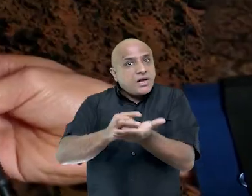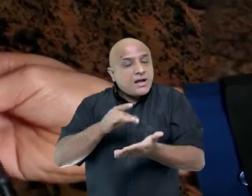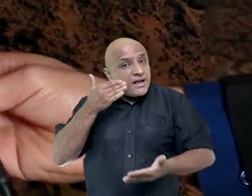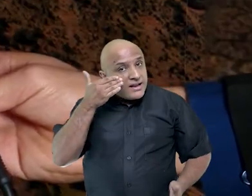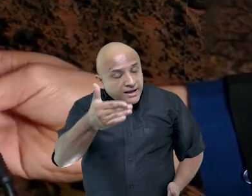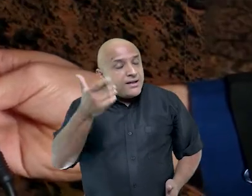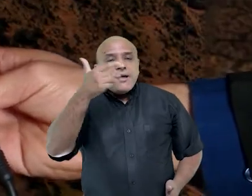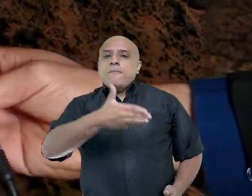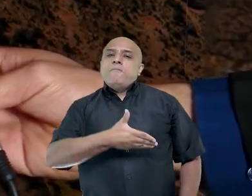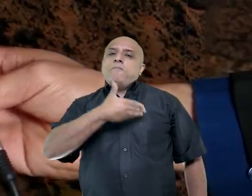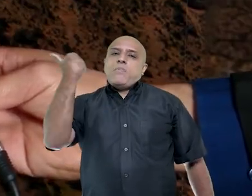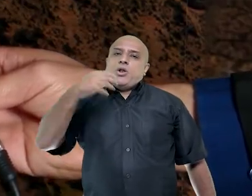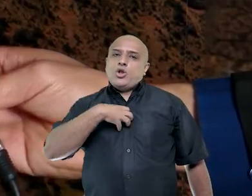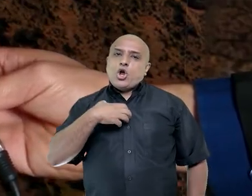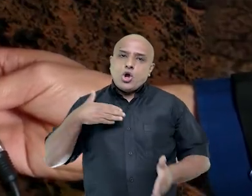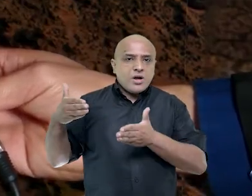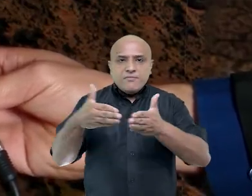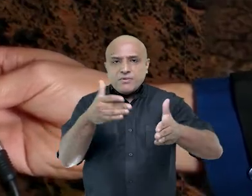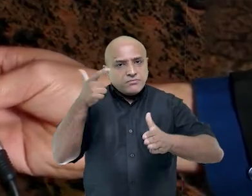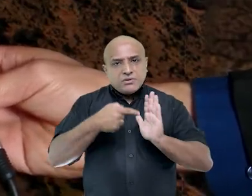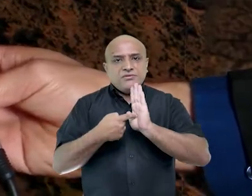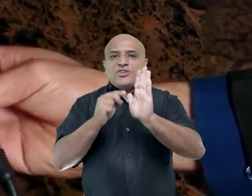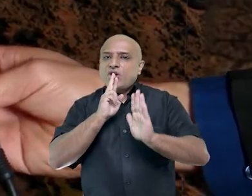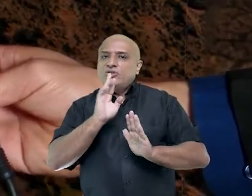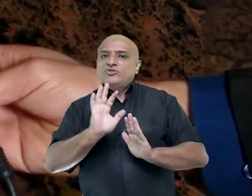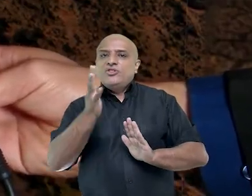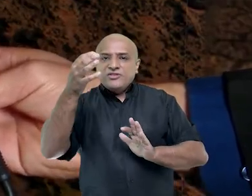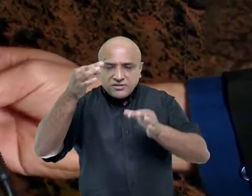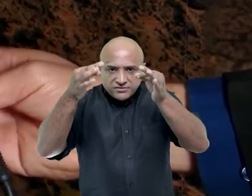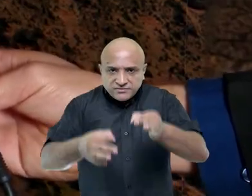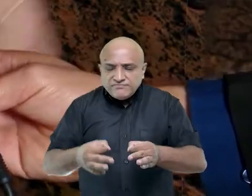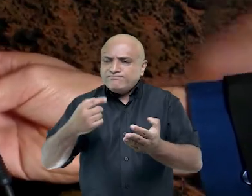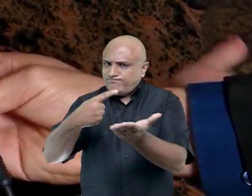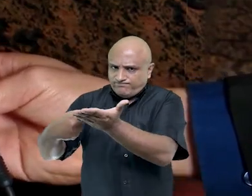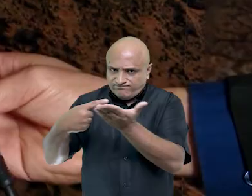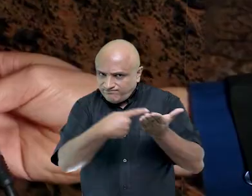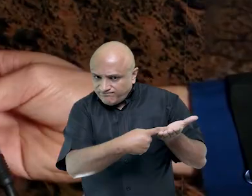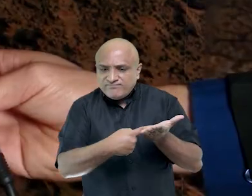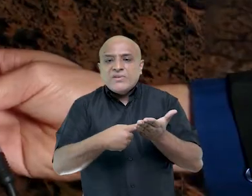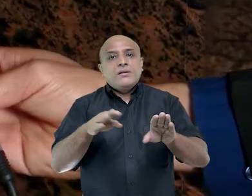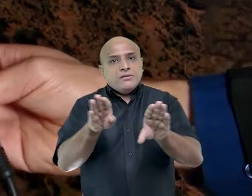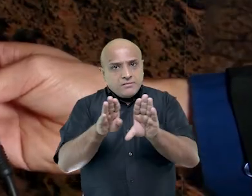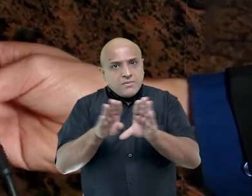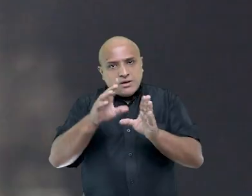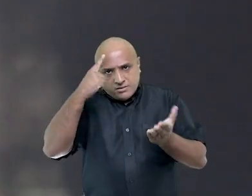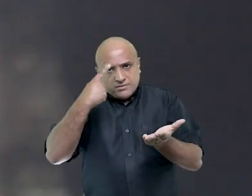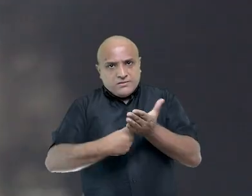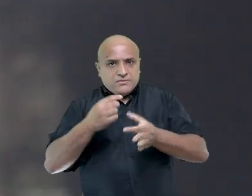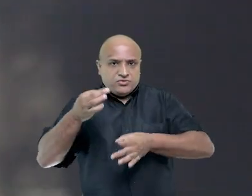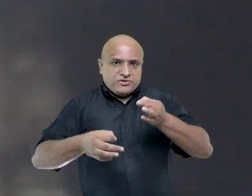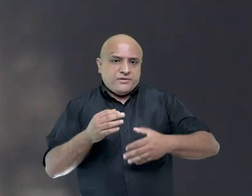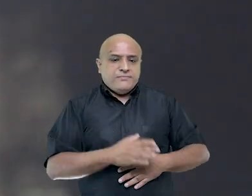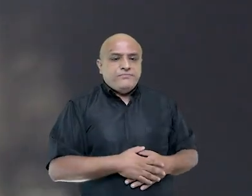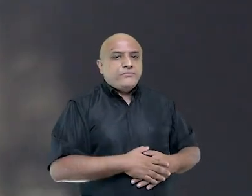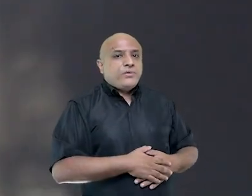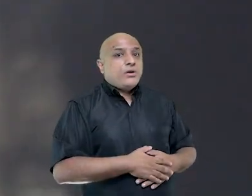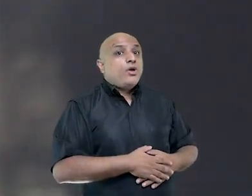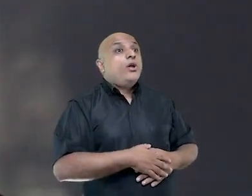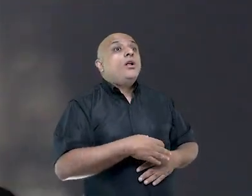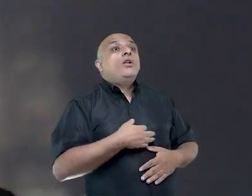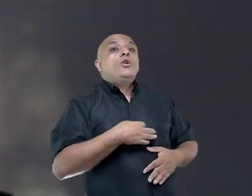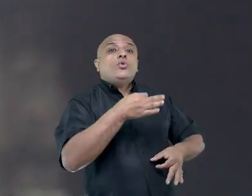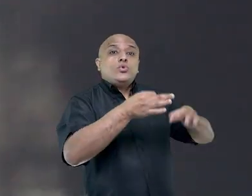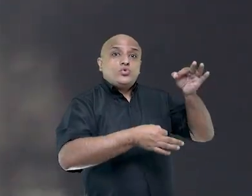realidade é o melhor caminho para a gente trazer soluções adequadas, consensuais ou até mesmo por meio da decisão judicial. Para o juiz federal